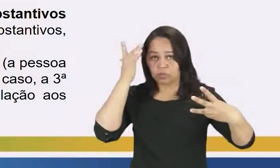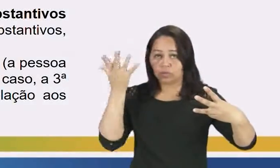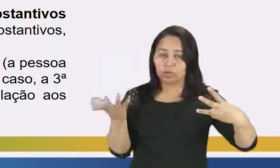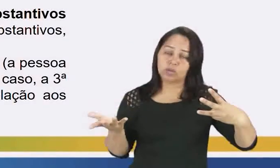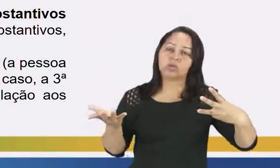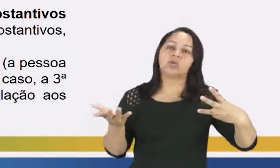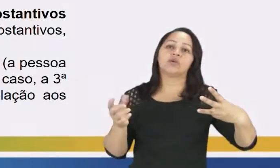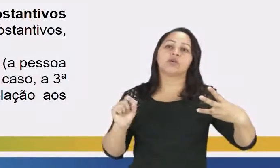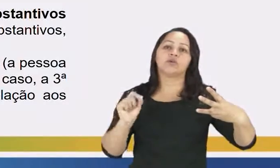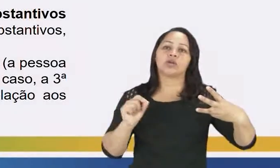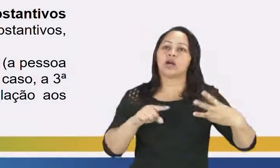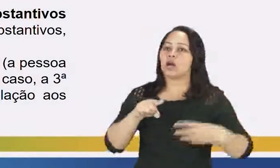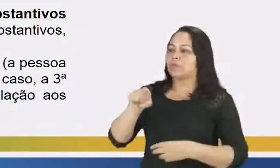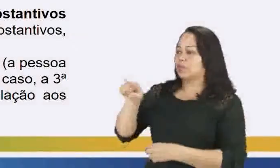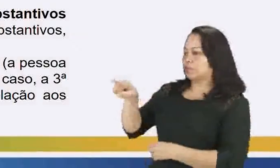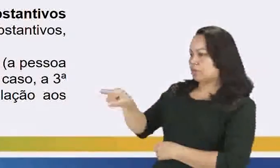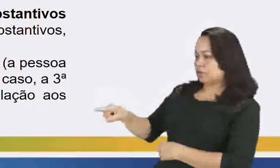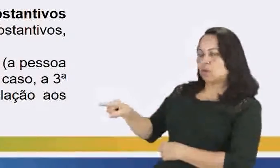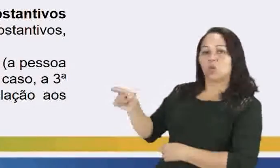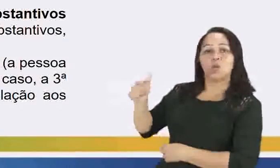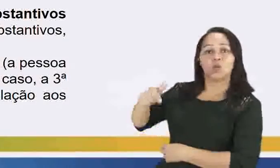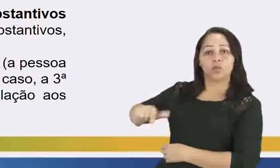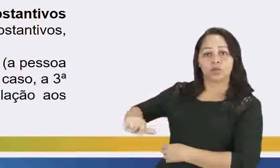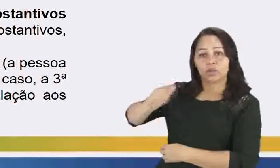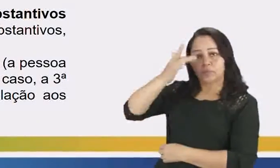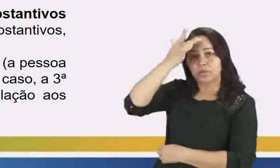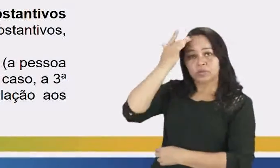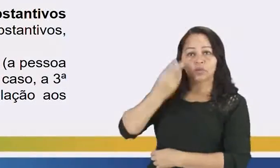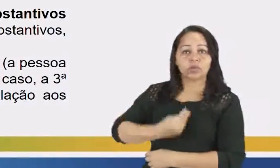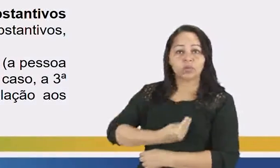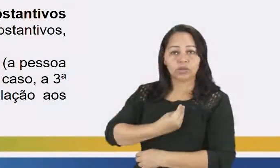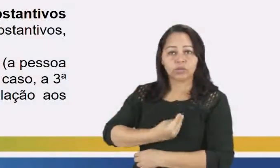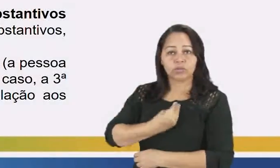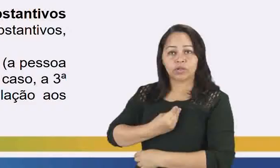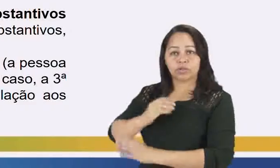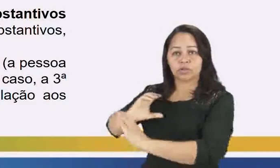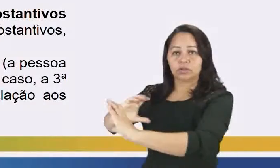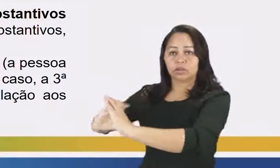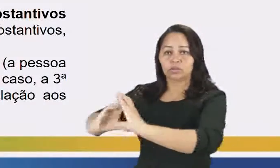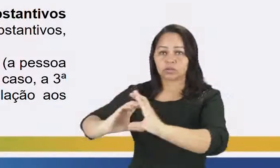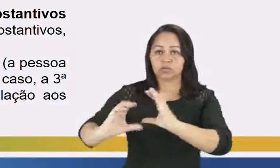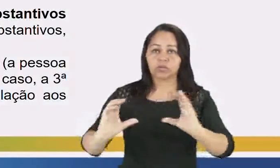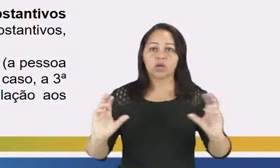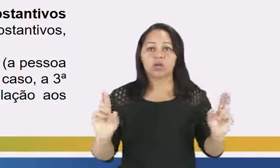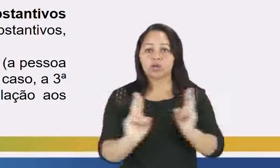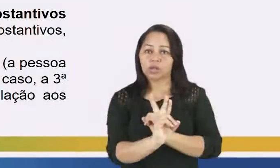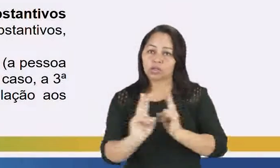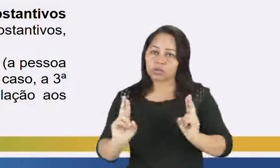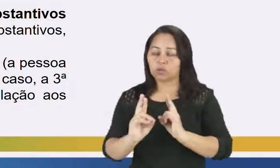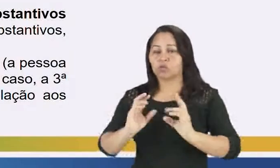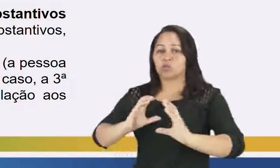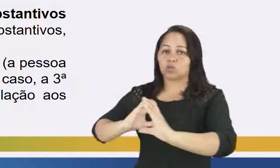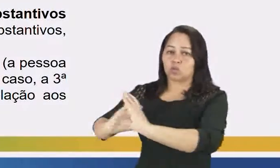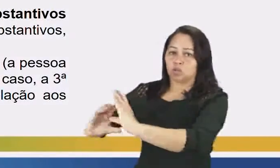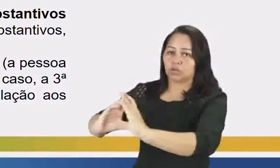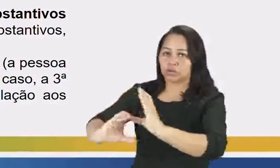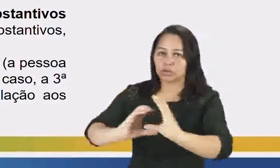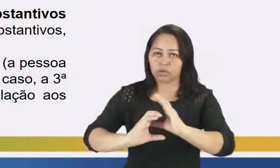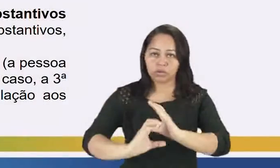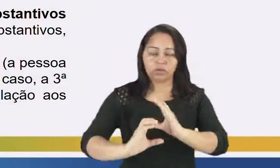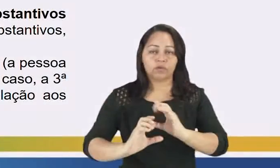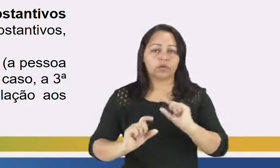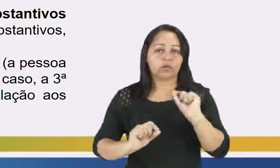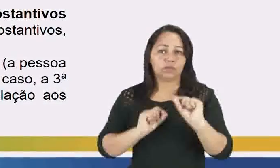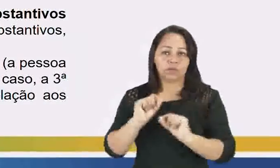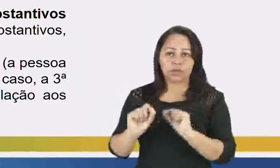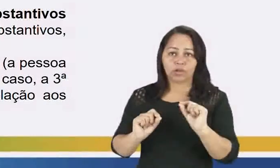indeterminada, aponta para outra pessoa em relação aos participantes desta relação comunicativa. Ou seja, dentro de um